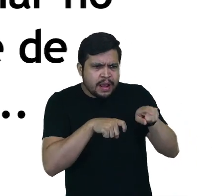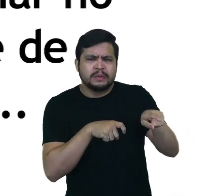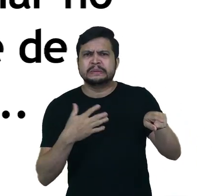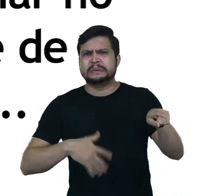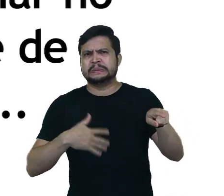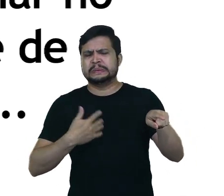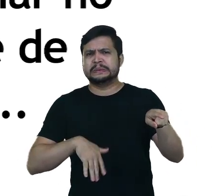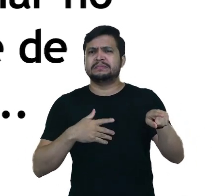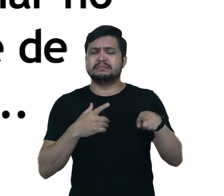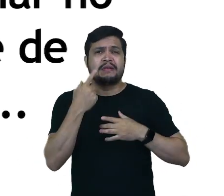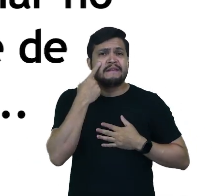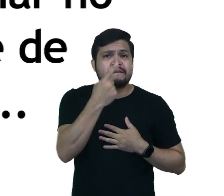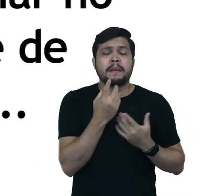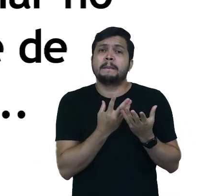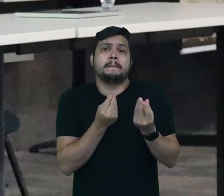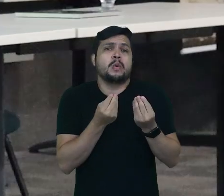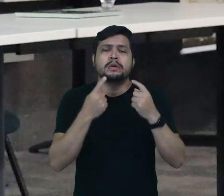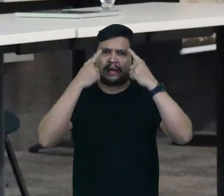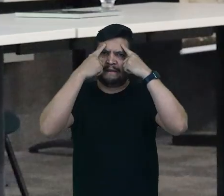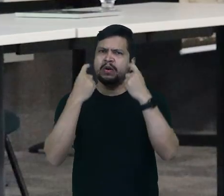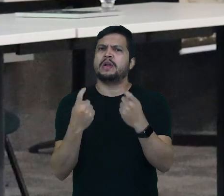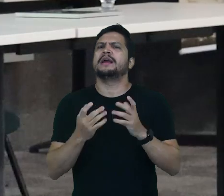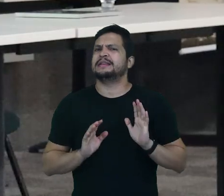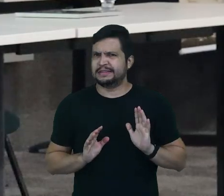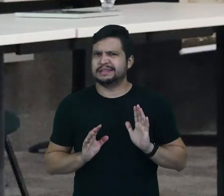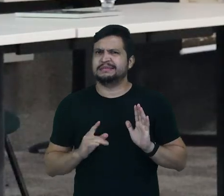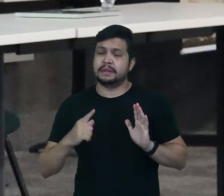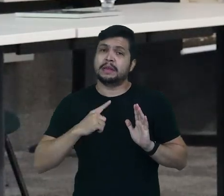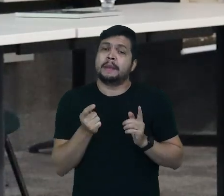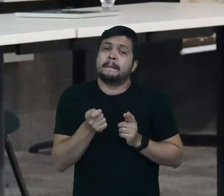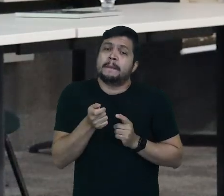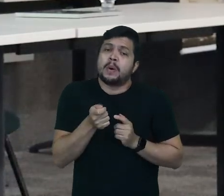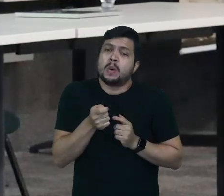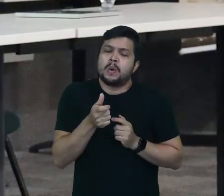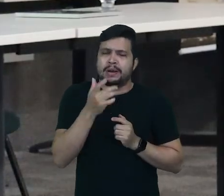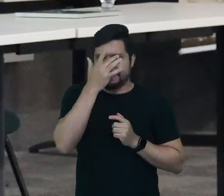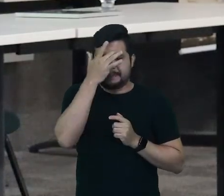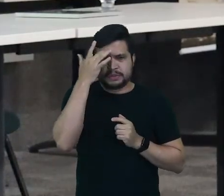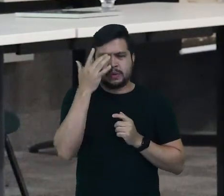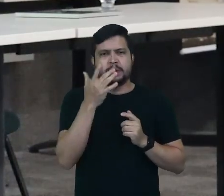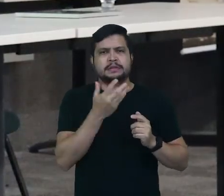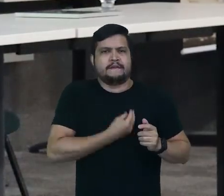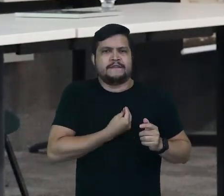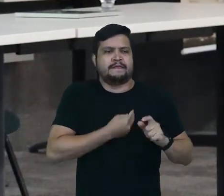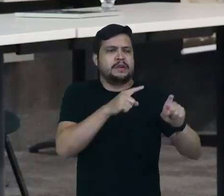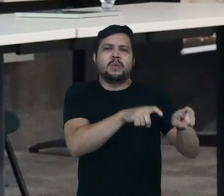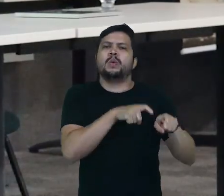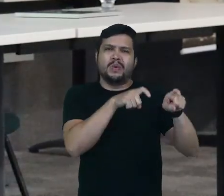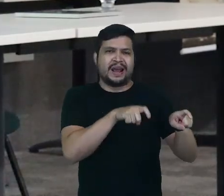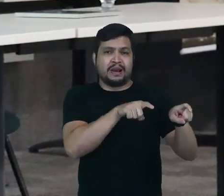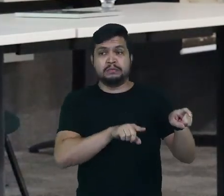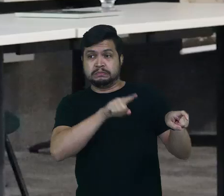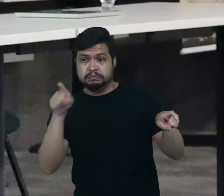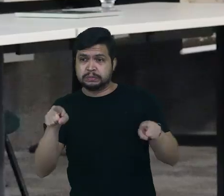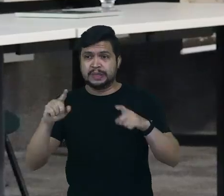gente experimenta muita violência nas periferias, a gente tem pouca gente vivendo no meio rural, é claro que a gente tem problemas